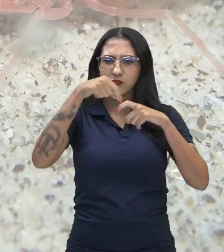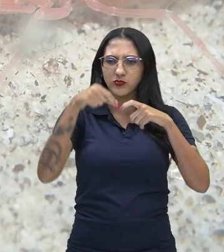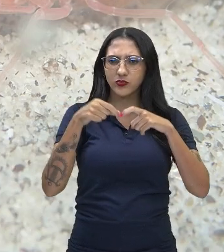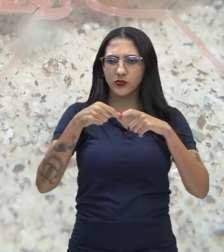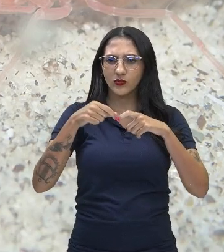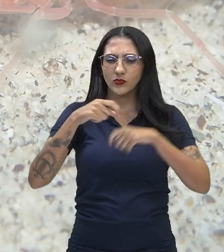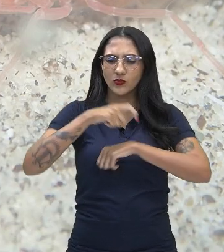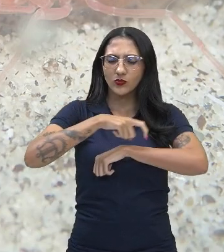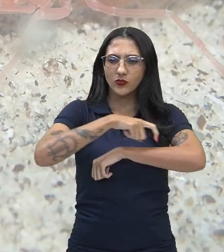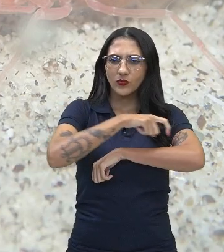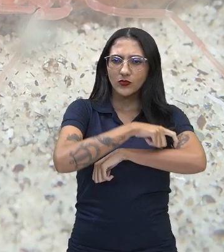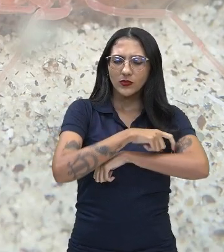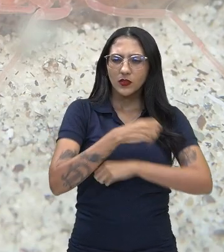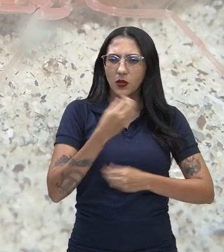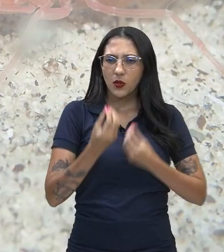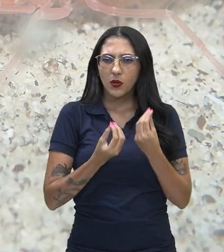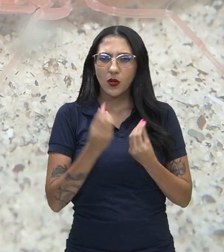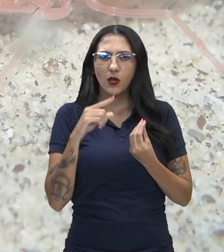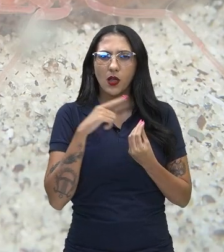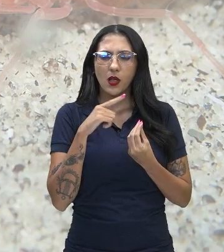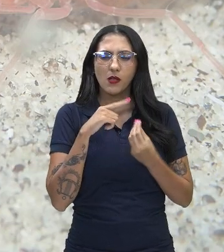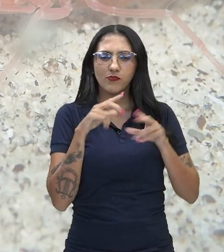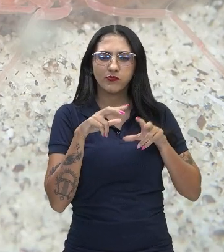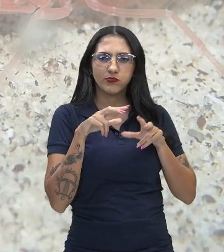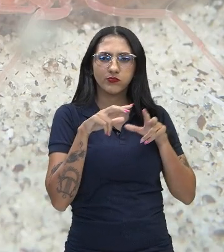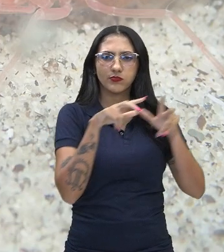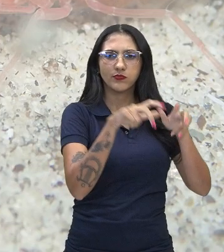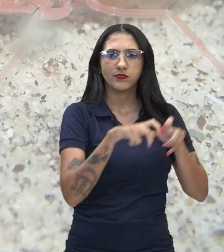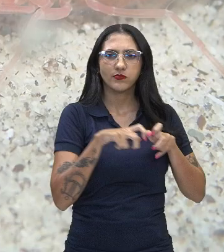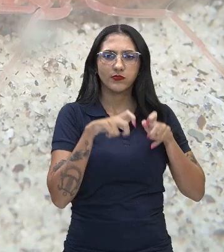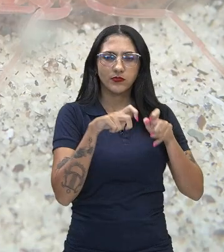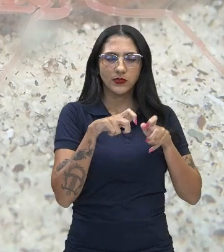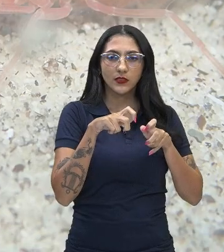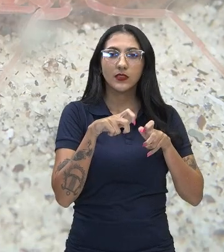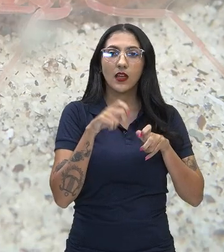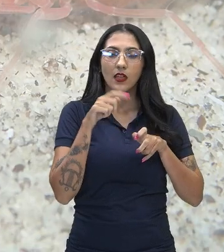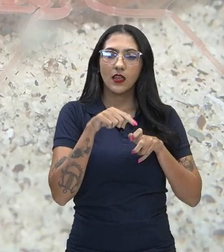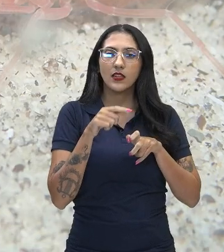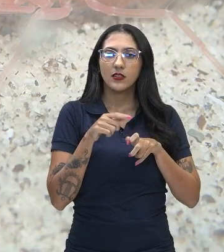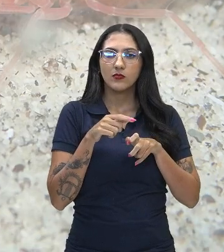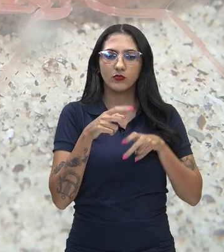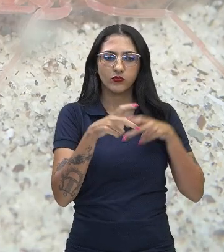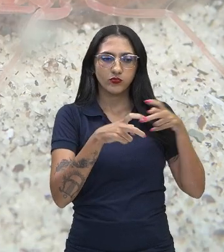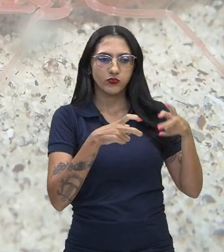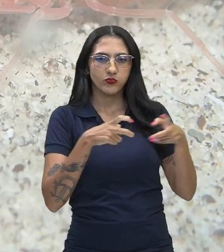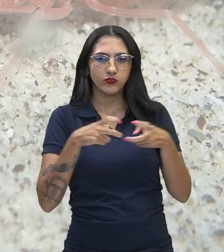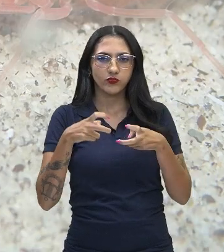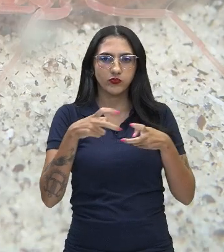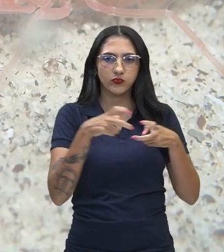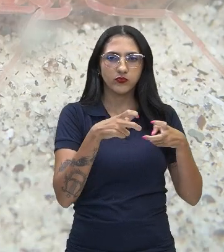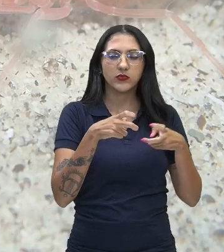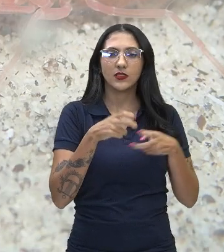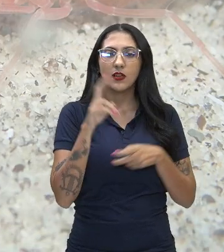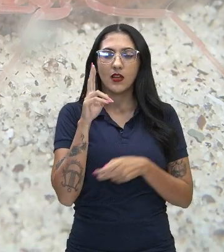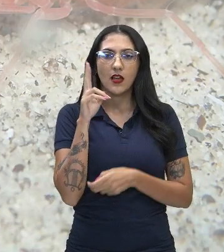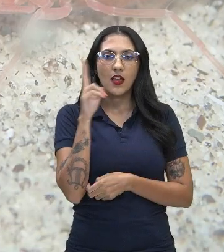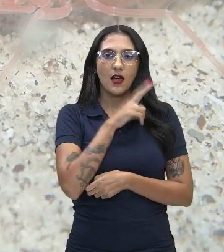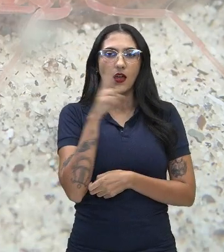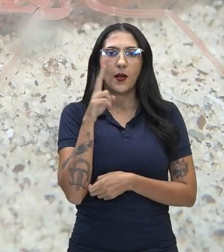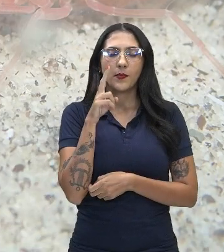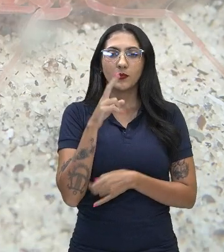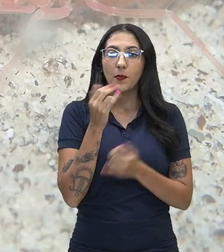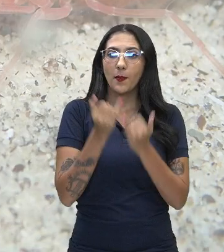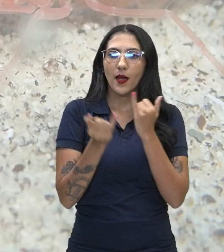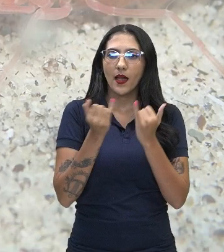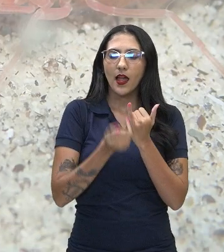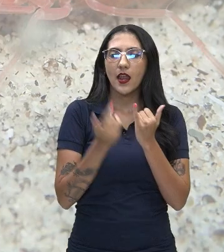vai atrair uma presa, ele, mexe ali as garrinhas dele, né, de uma forma tão rápida que cria uma